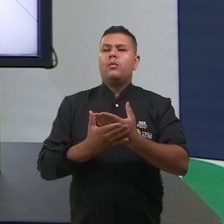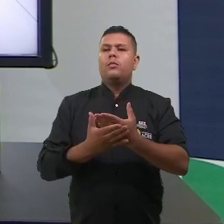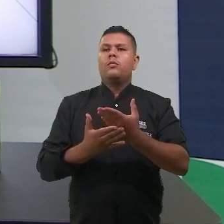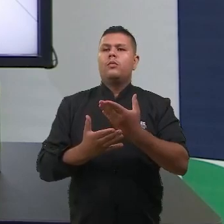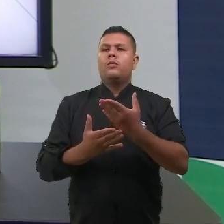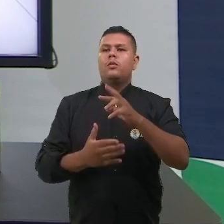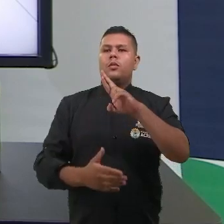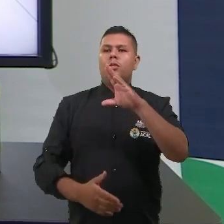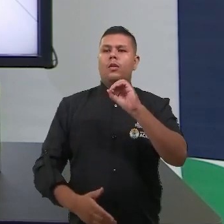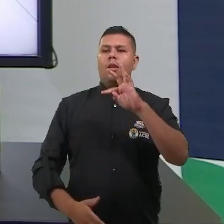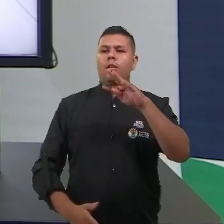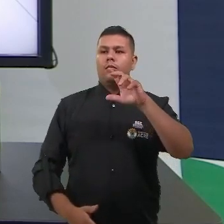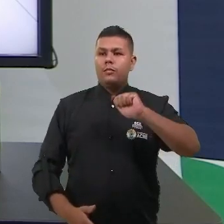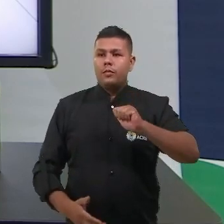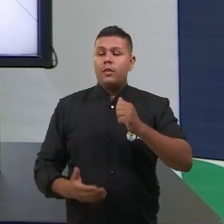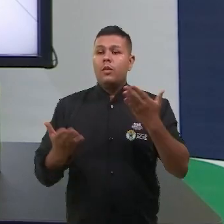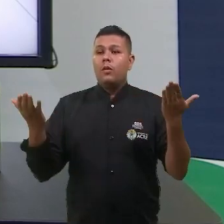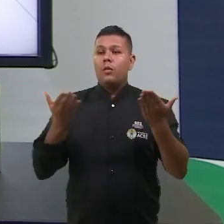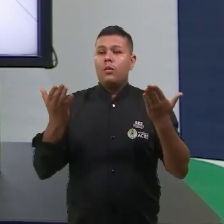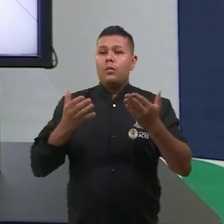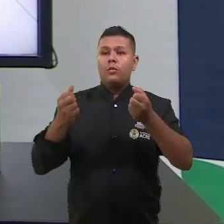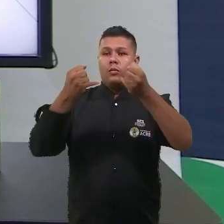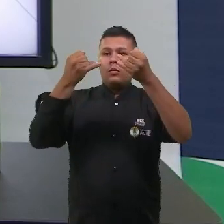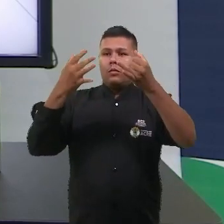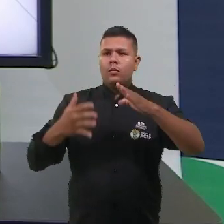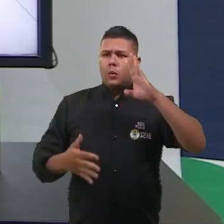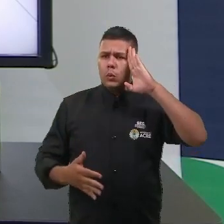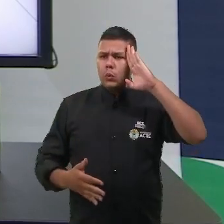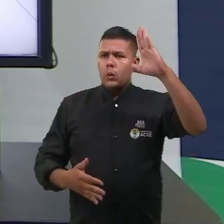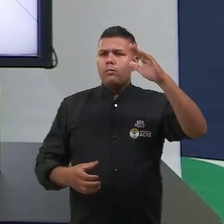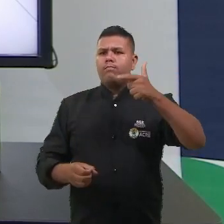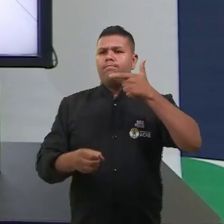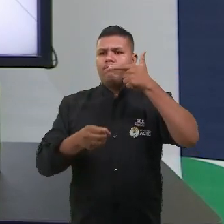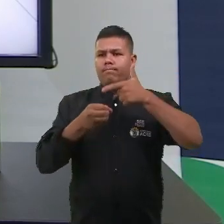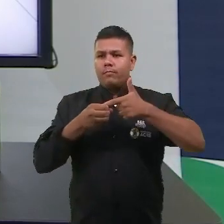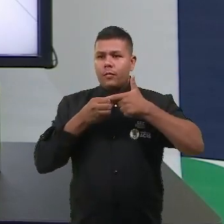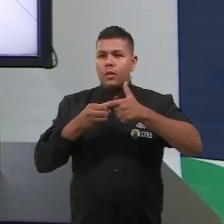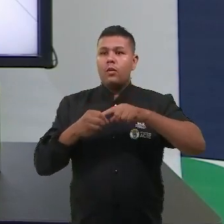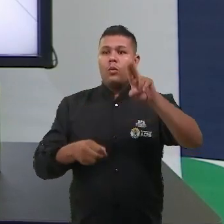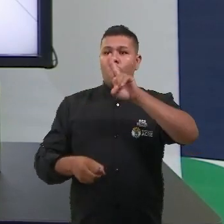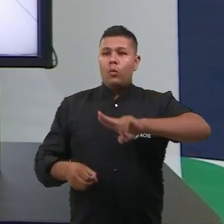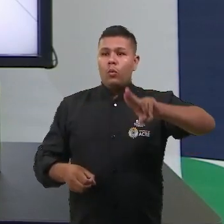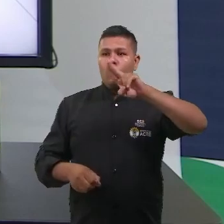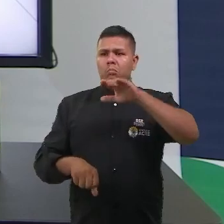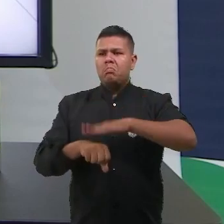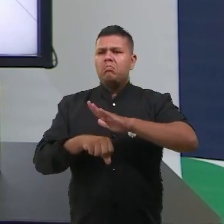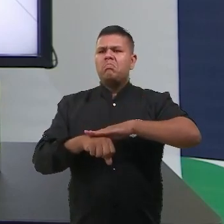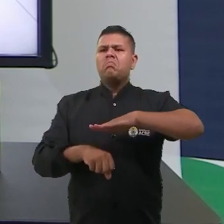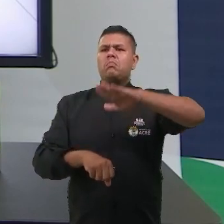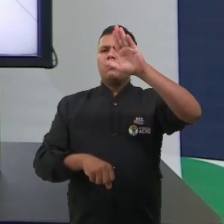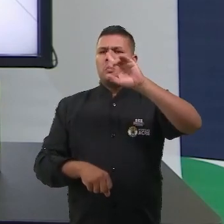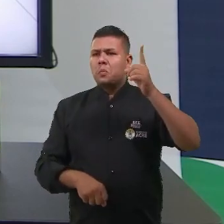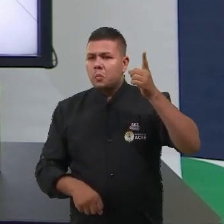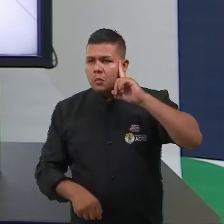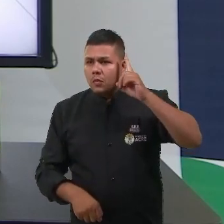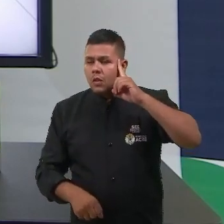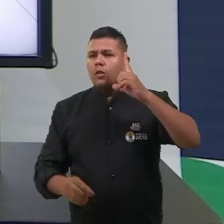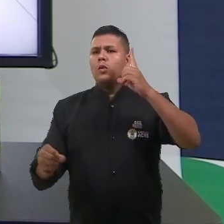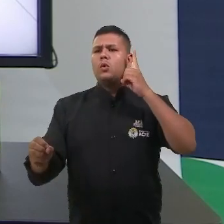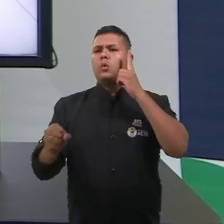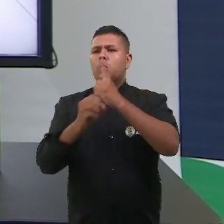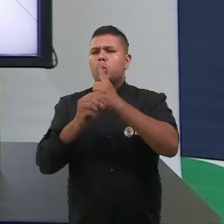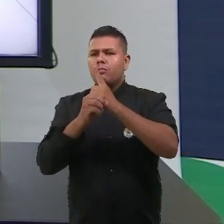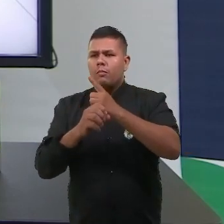Universo. Na aula de hoje, nós vamos falar sobre os principais combustíveis que nós usamos no nosso dia a dia e aqueles que são encontrados